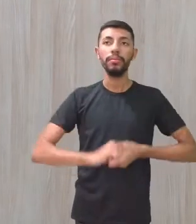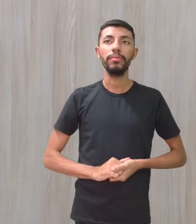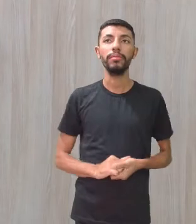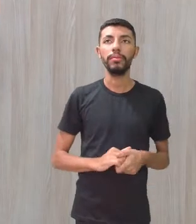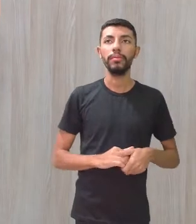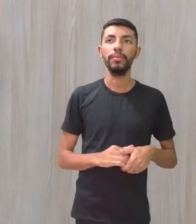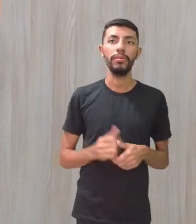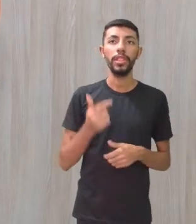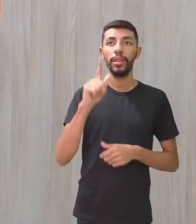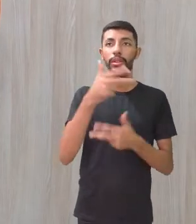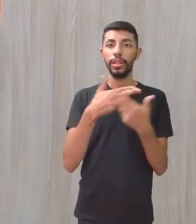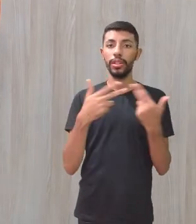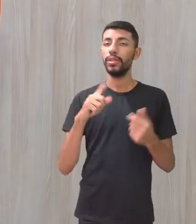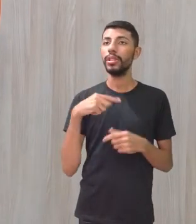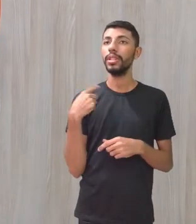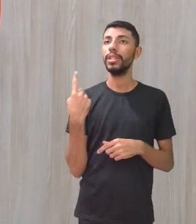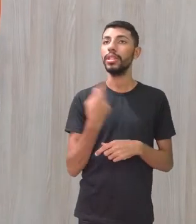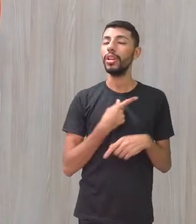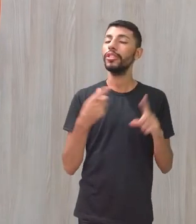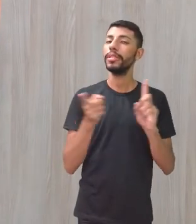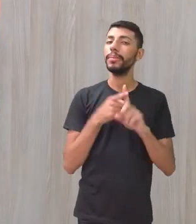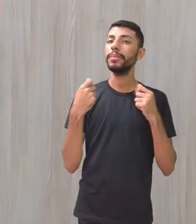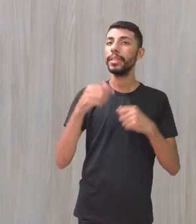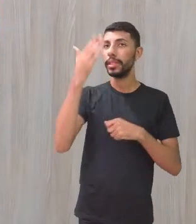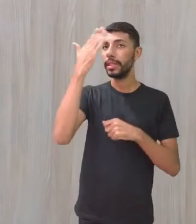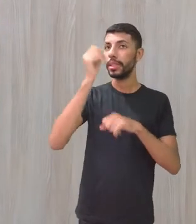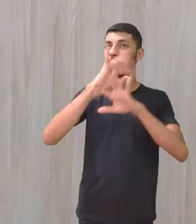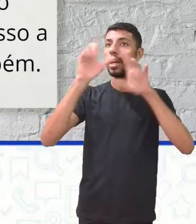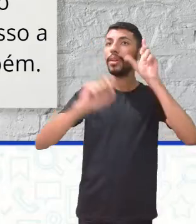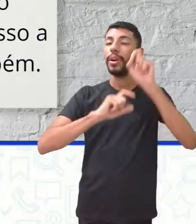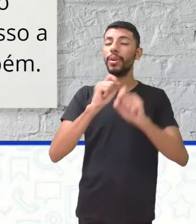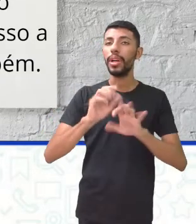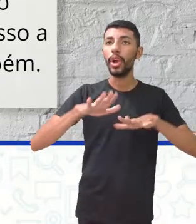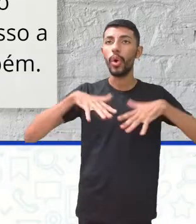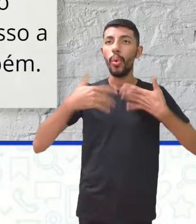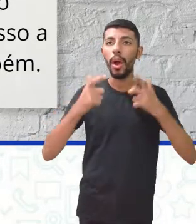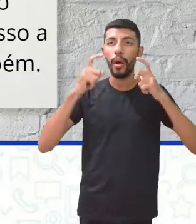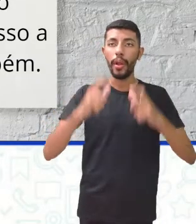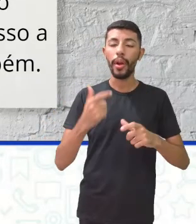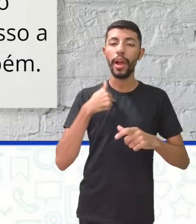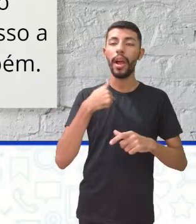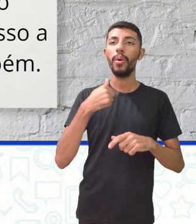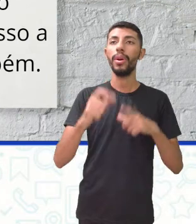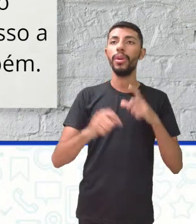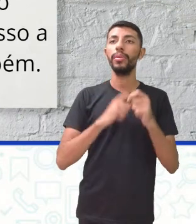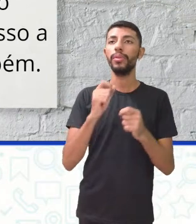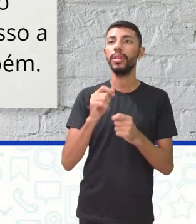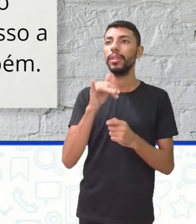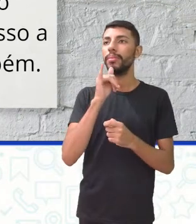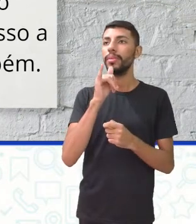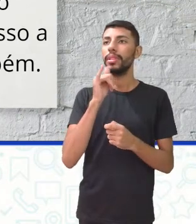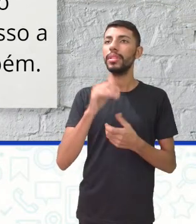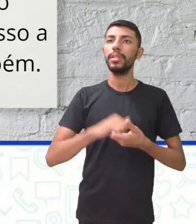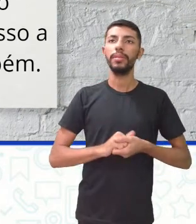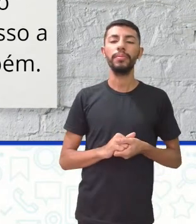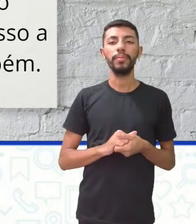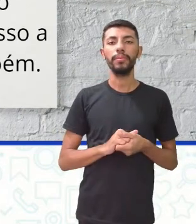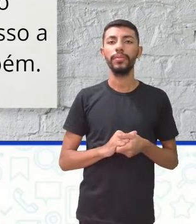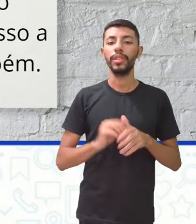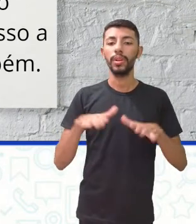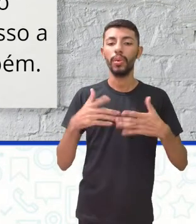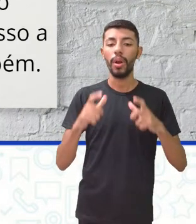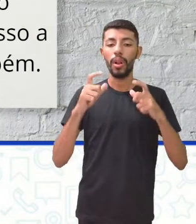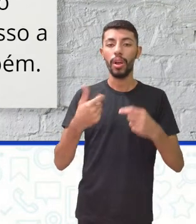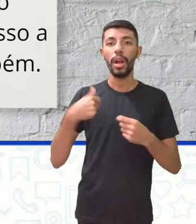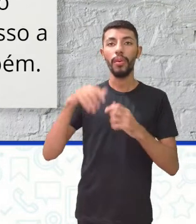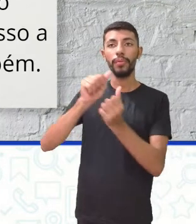Outras coisas que também podemos levar em consideração é em qual local eu exporei o meu texto, ou seja, em qual local ele vai